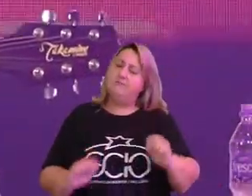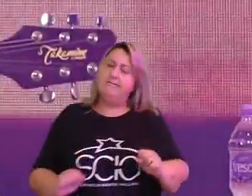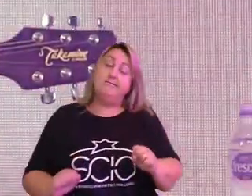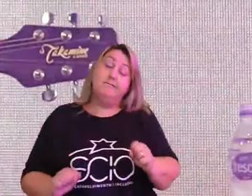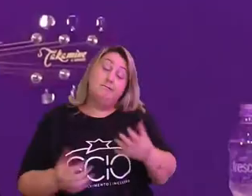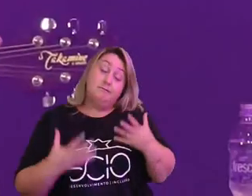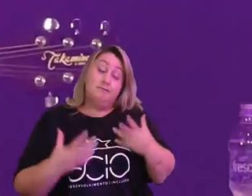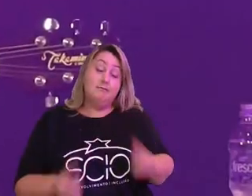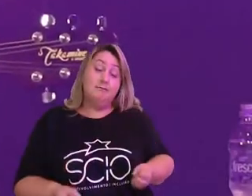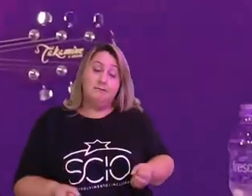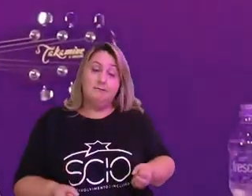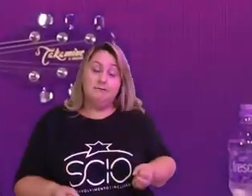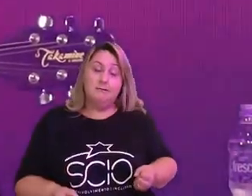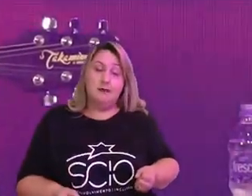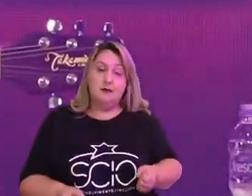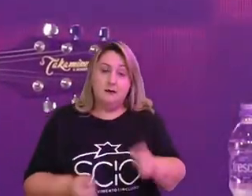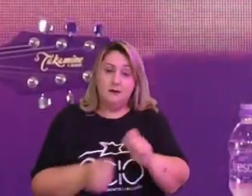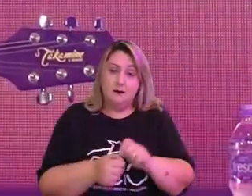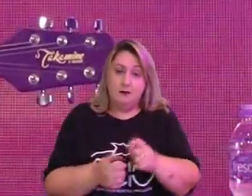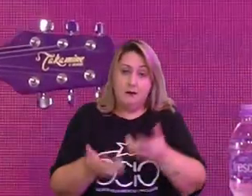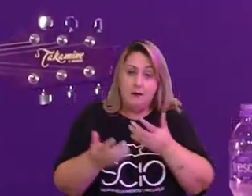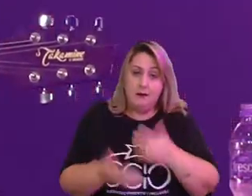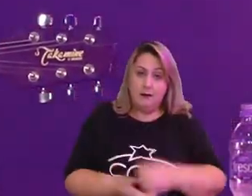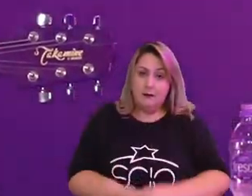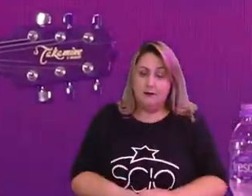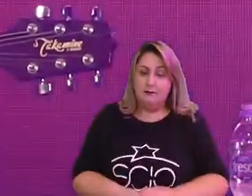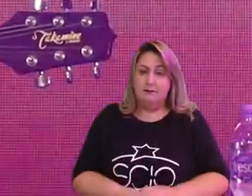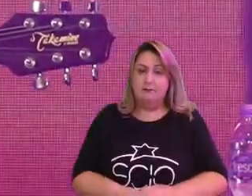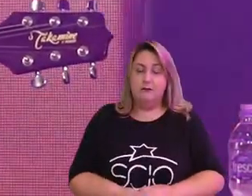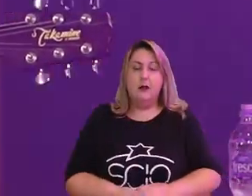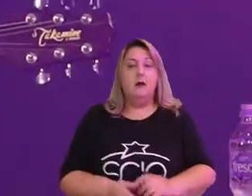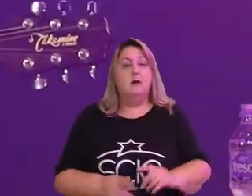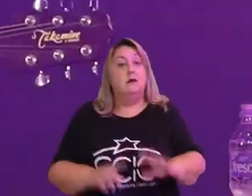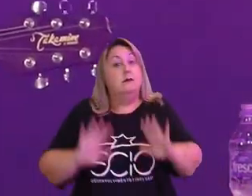Posso fazer sua vontade, atender seu pedido,